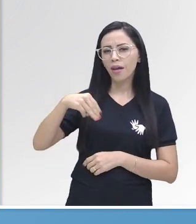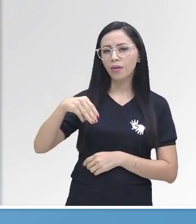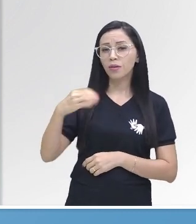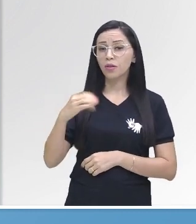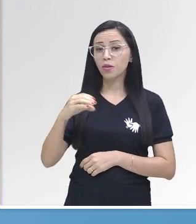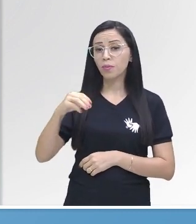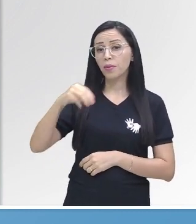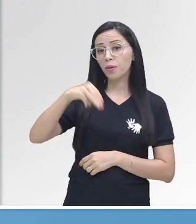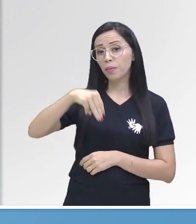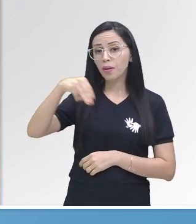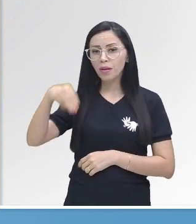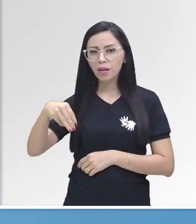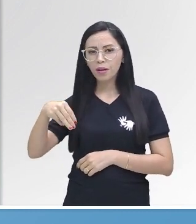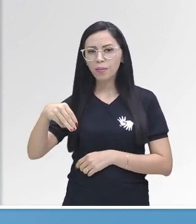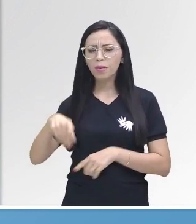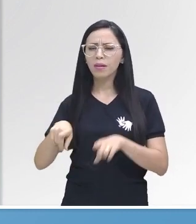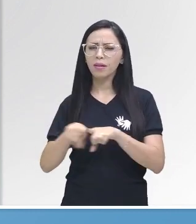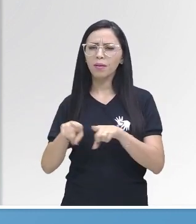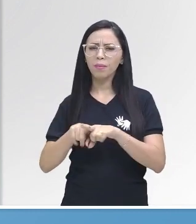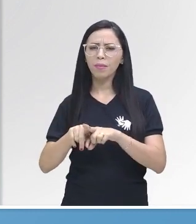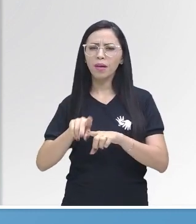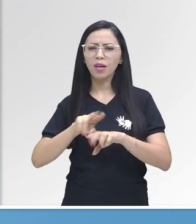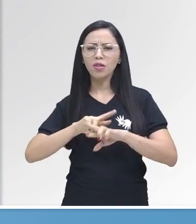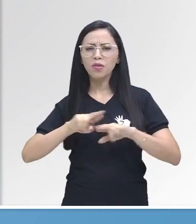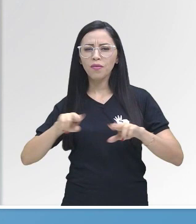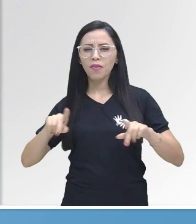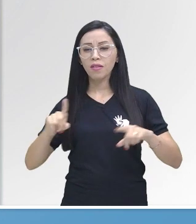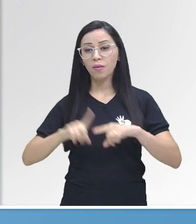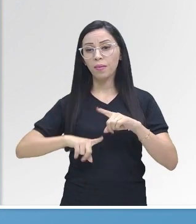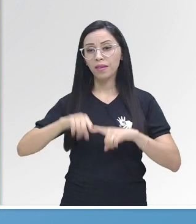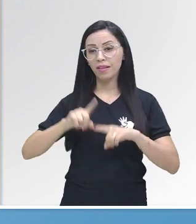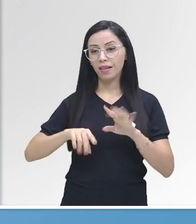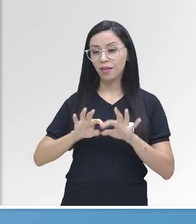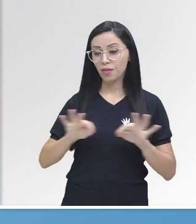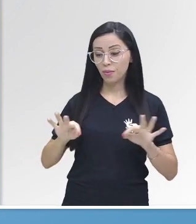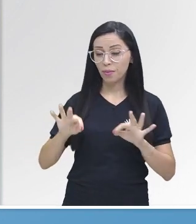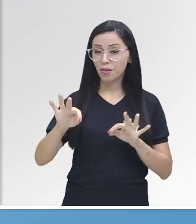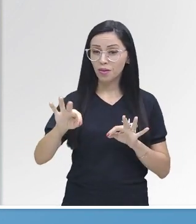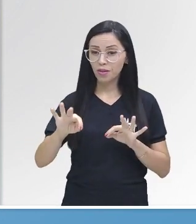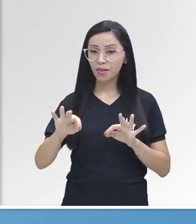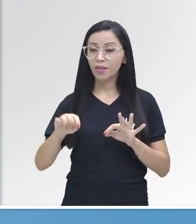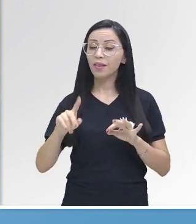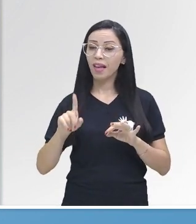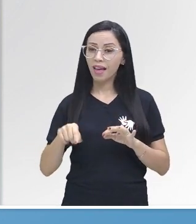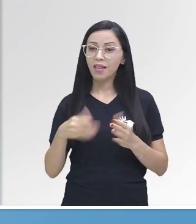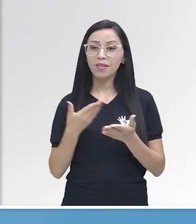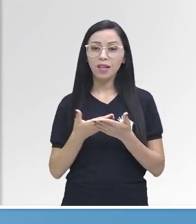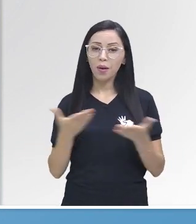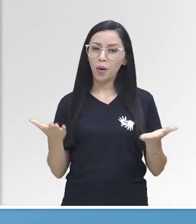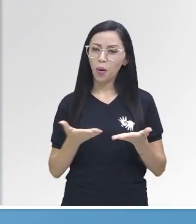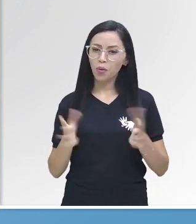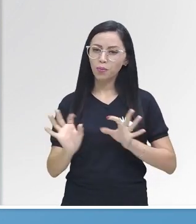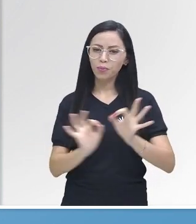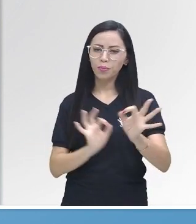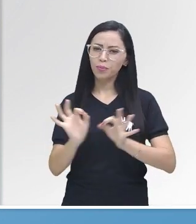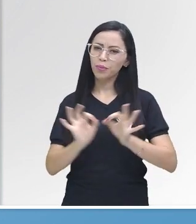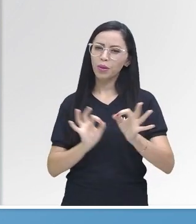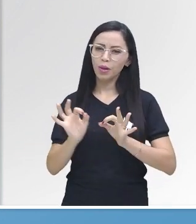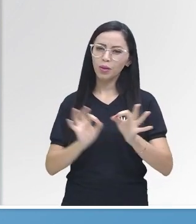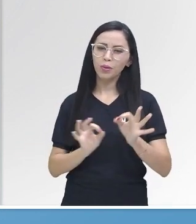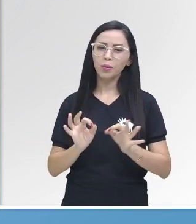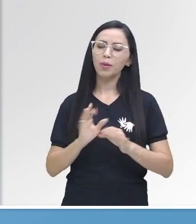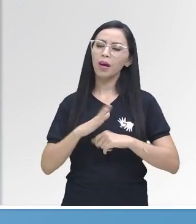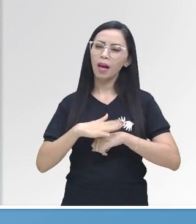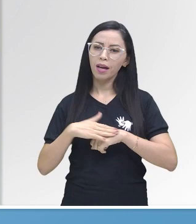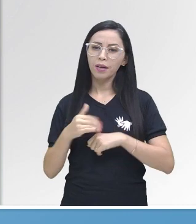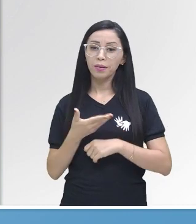milímetro, e diversos instrumentos de medidas. Essa é a nossa aula de hoje, que foi preparada com muito carinho